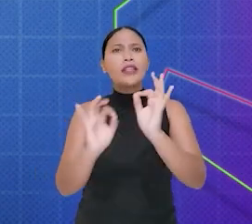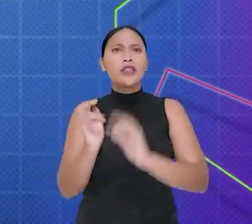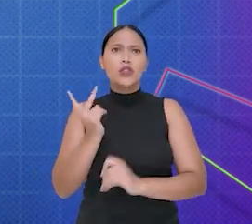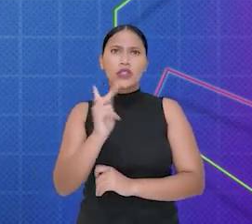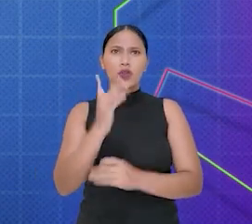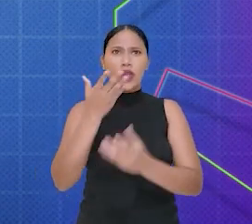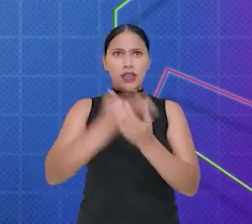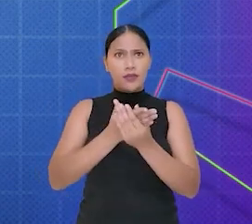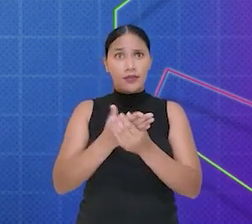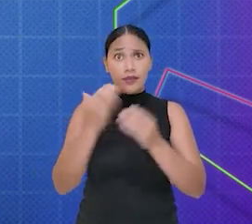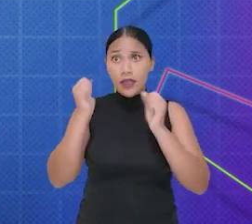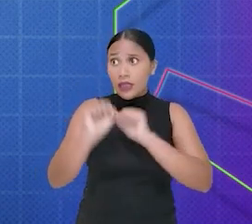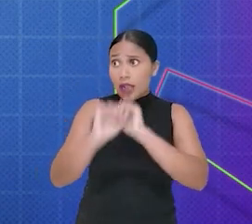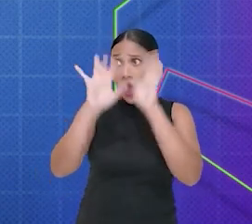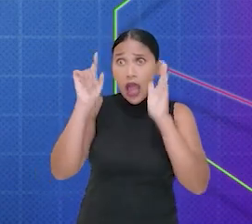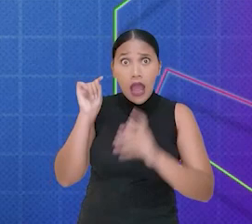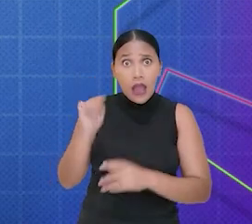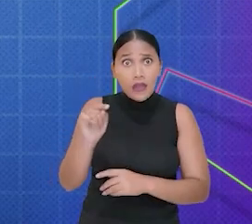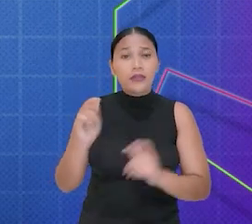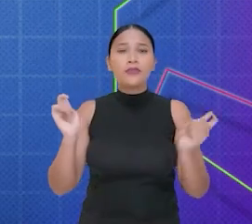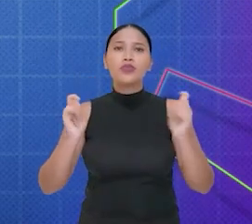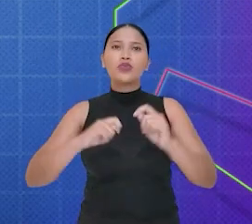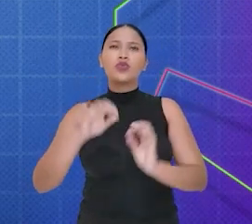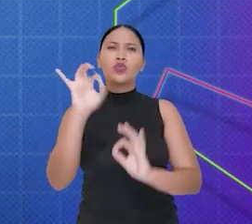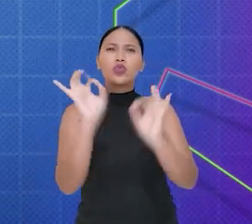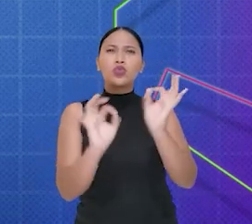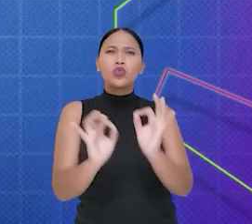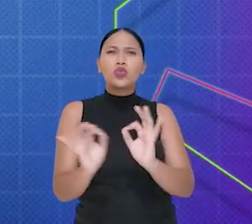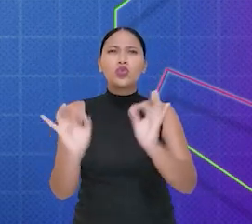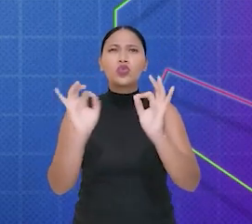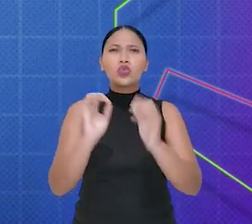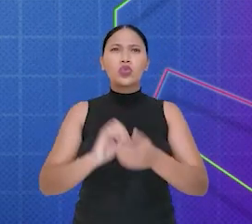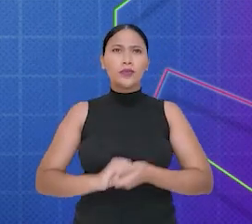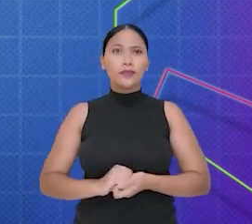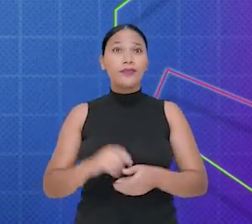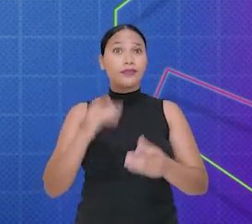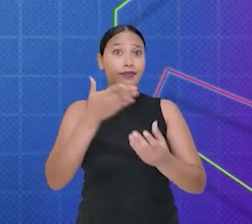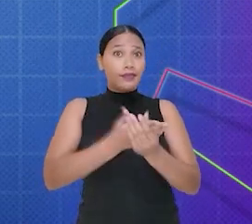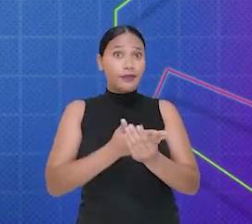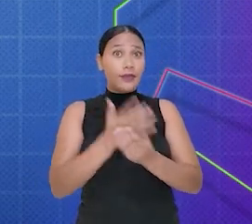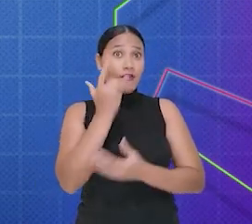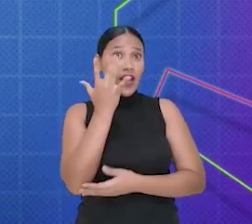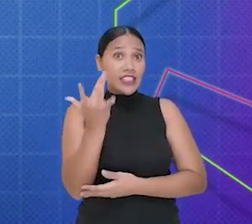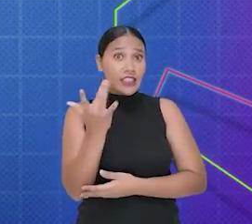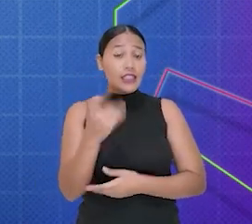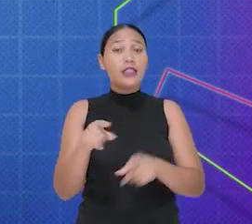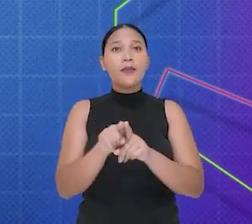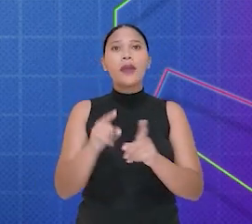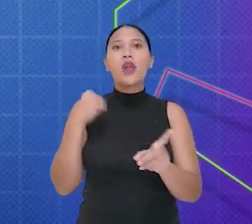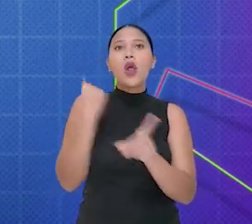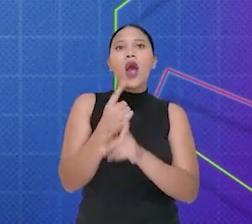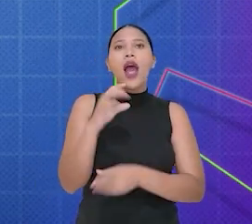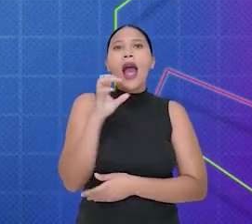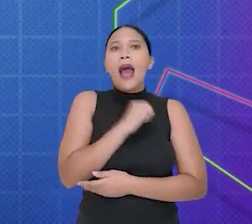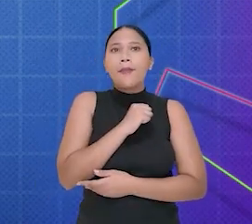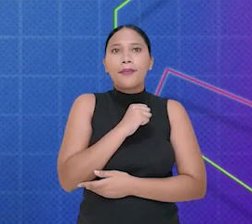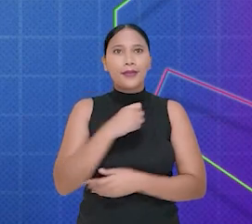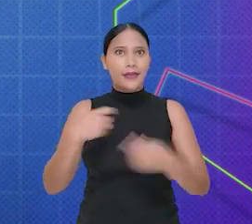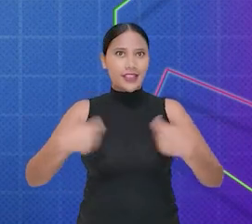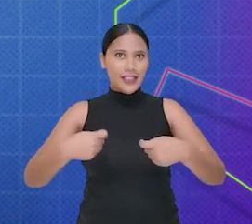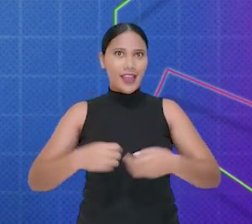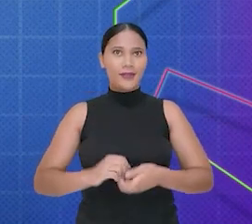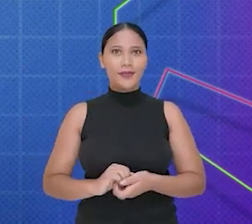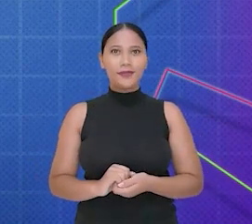organização dos seus arquivos. A partir desse entendimento, é possível criar e organizar pastas, armazenar arquivos com facilidade e